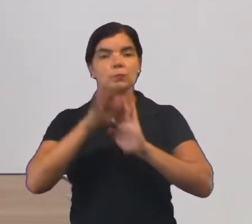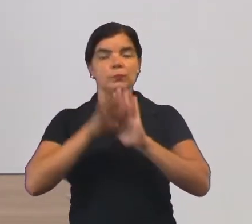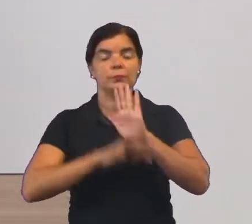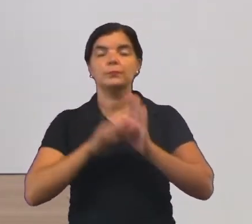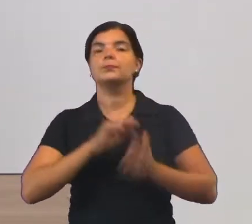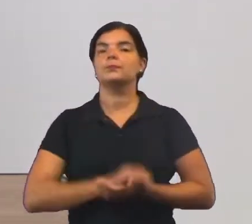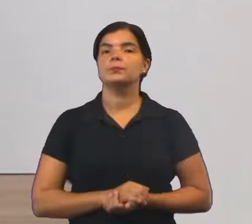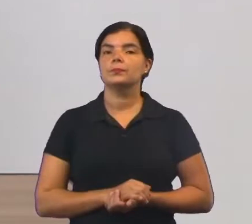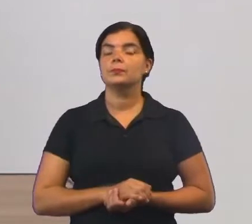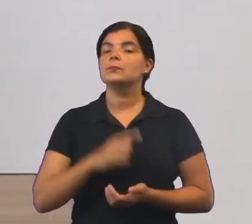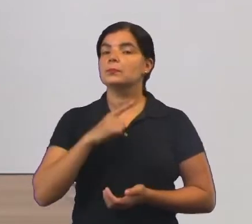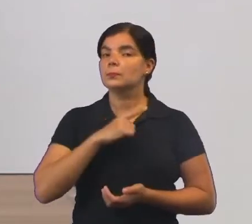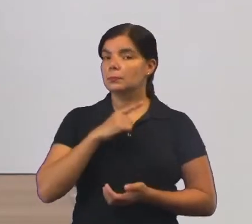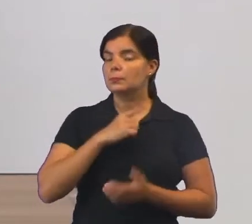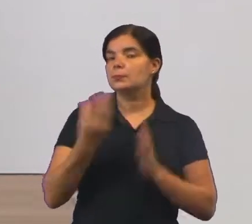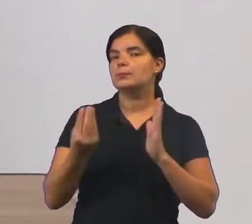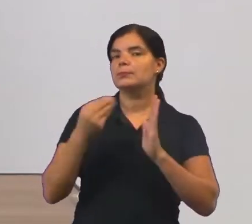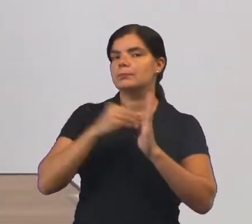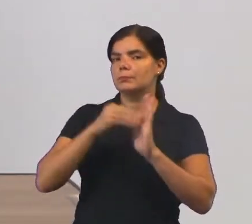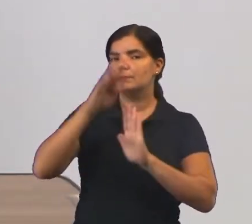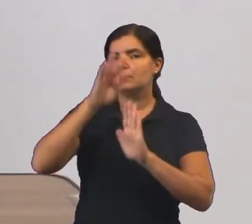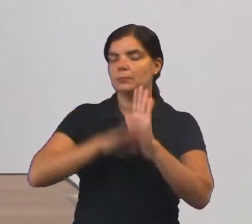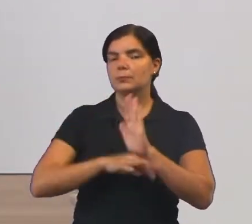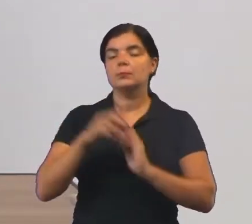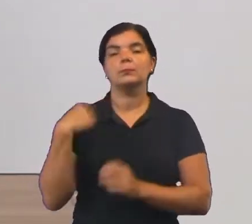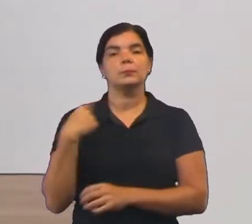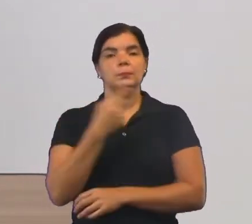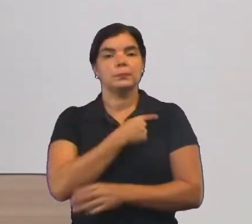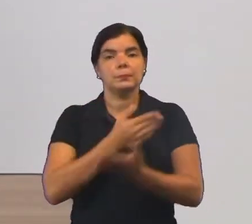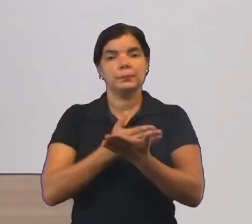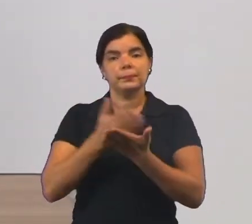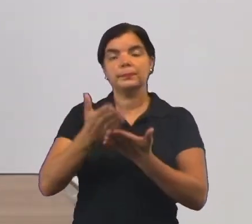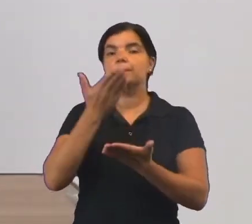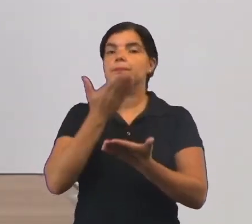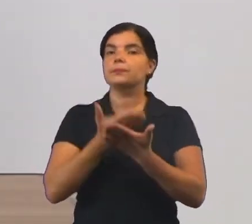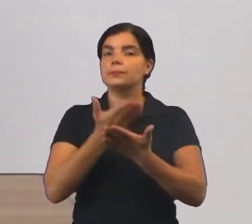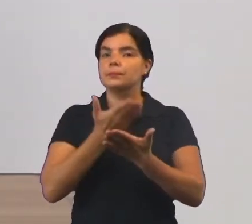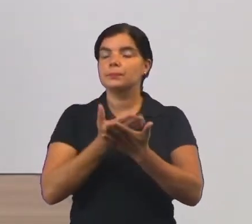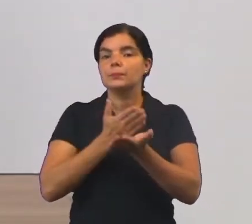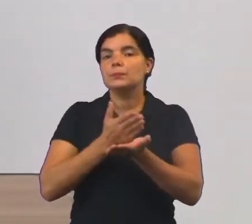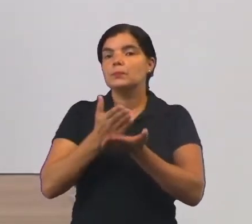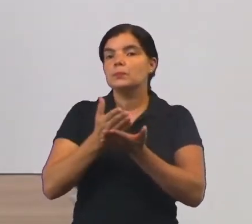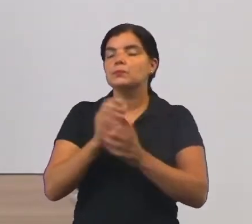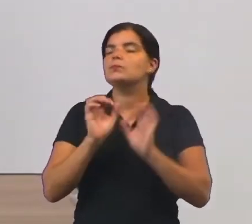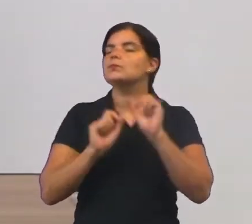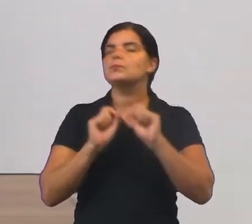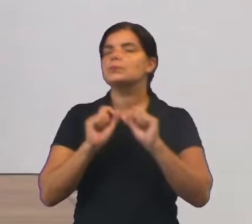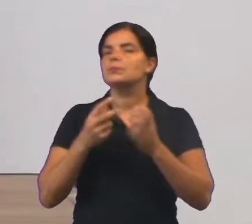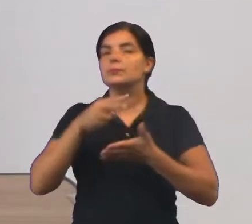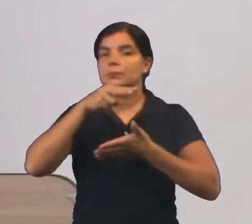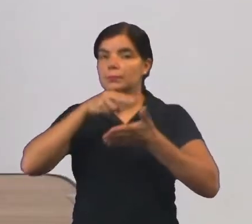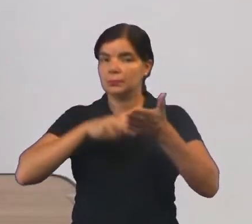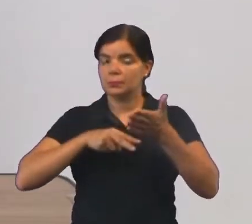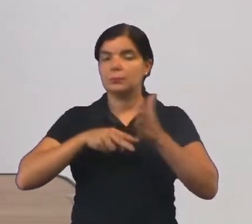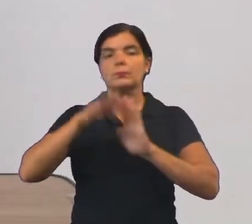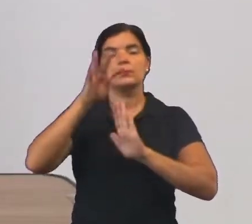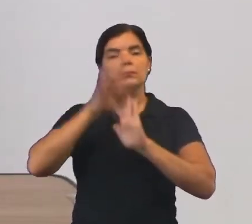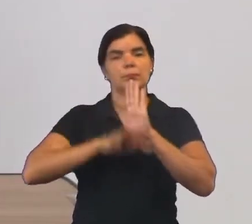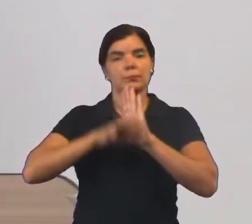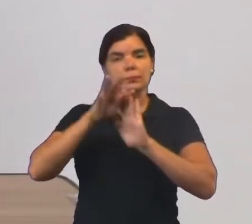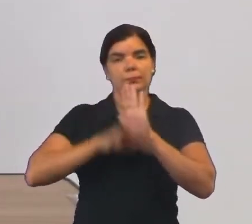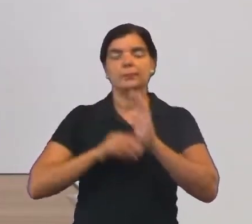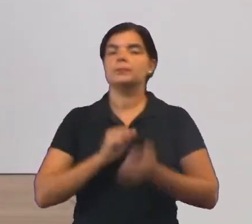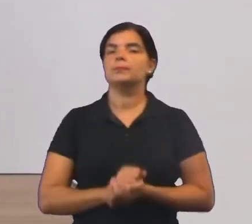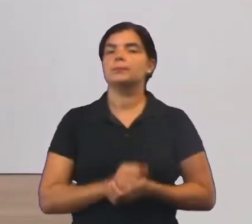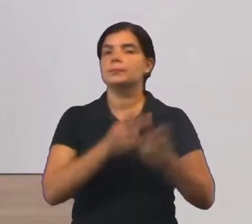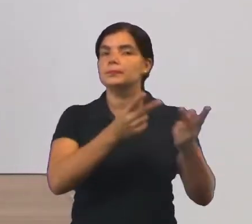né, os elementos que compõem o texto. Para a gente iniciar essa aula, a gente vai começar fazendo o quê? Lendo os textos.